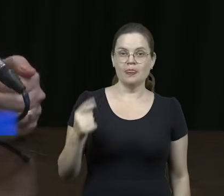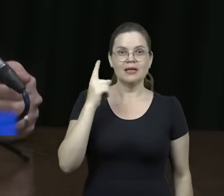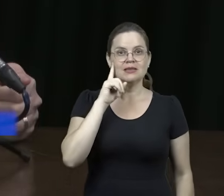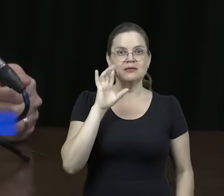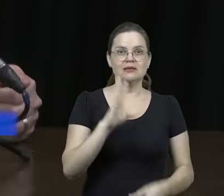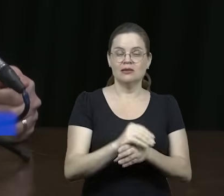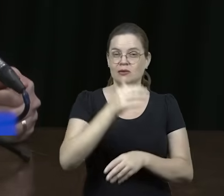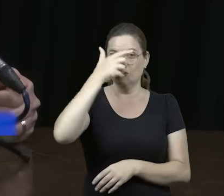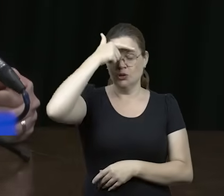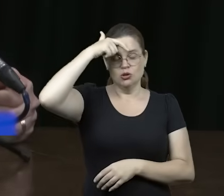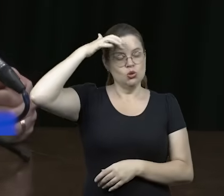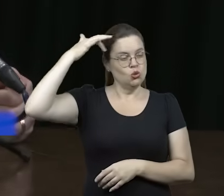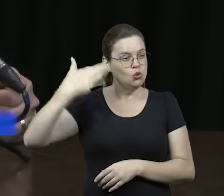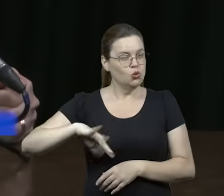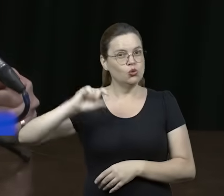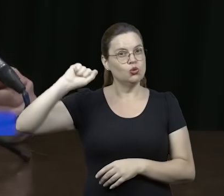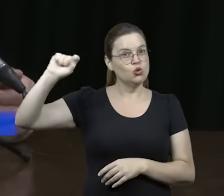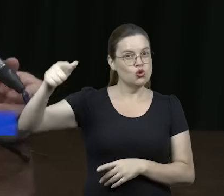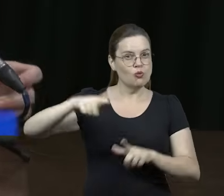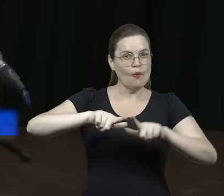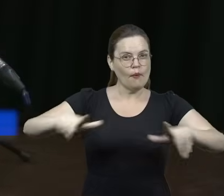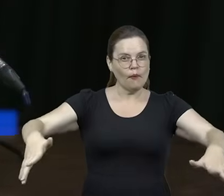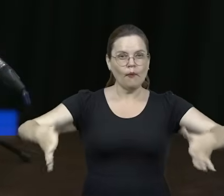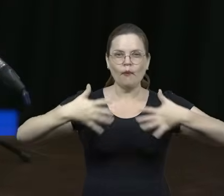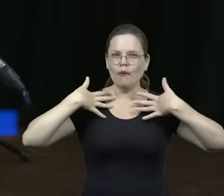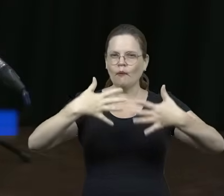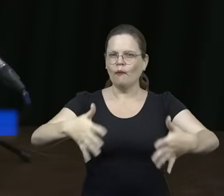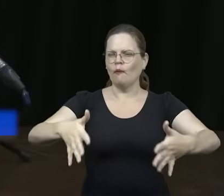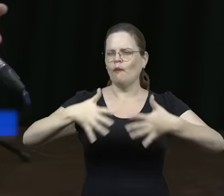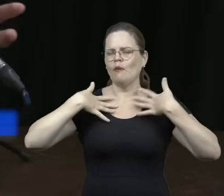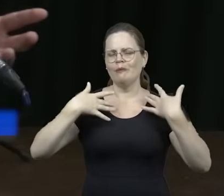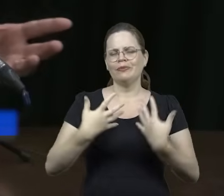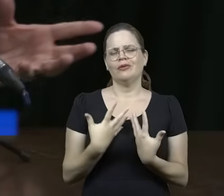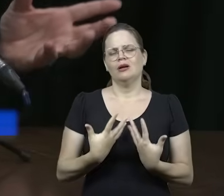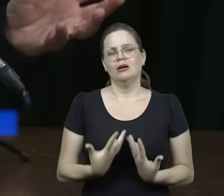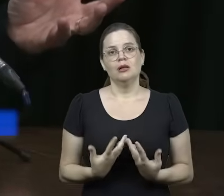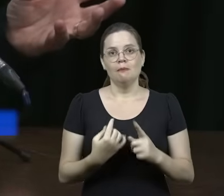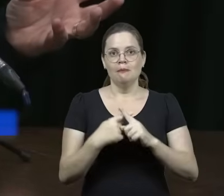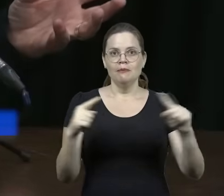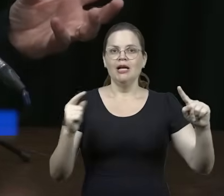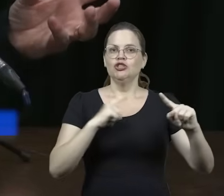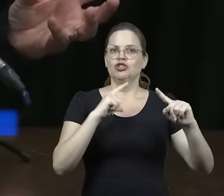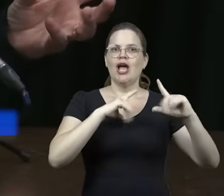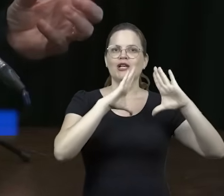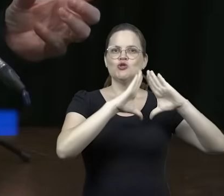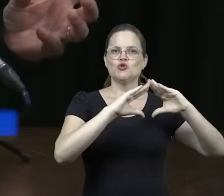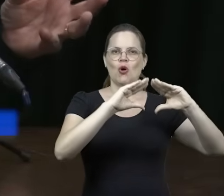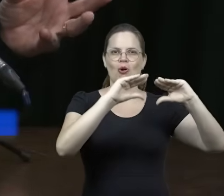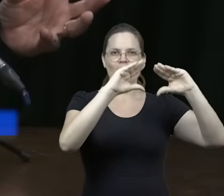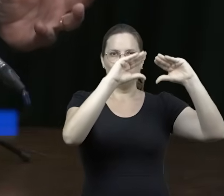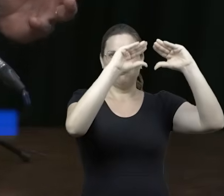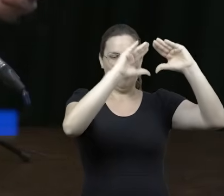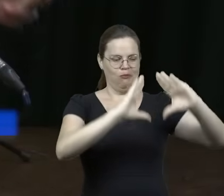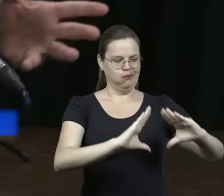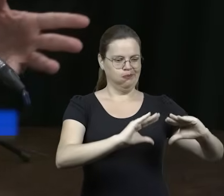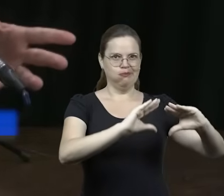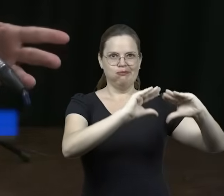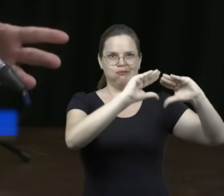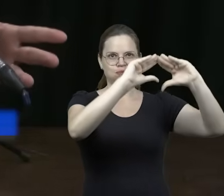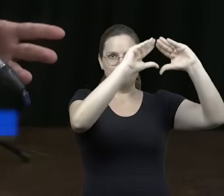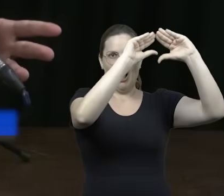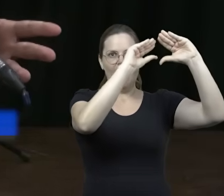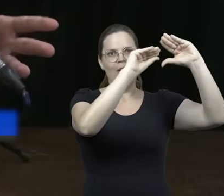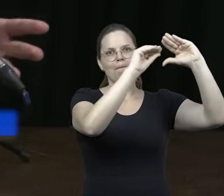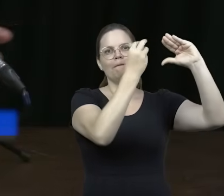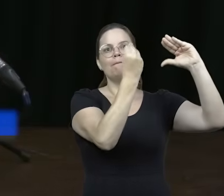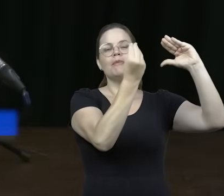sol causticante, vinha o cansaço, mas a sombra tinha um objetivo de trazer descanso